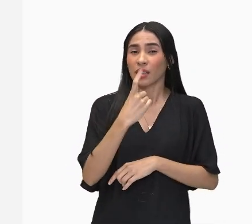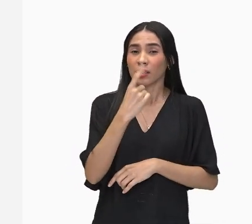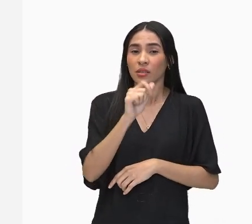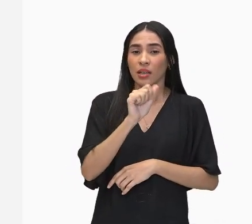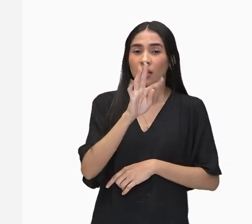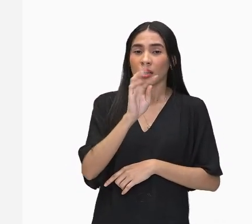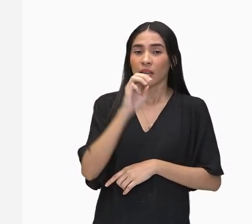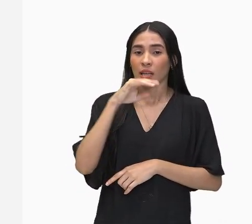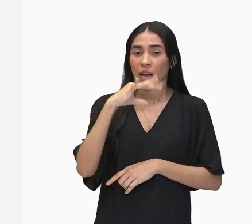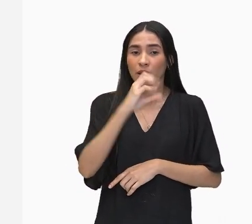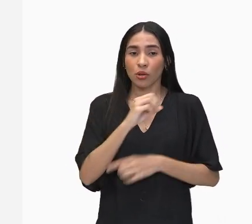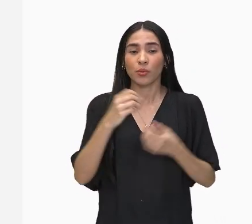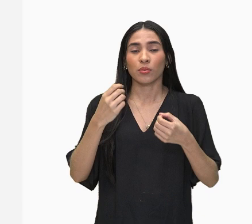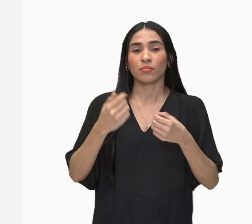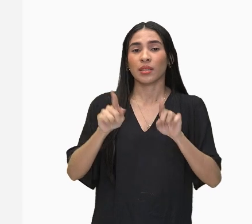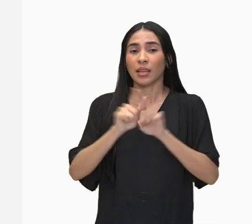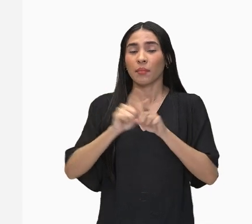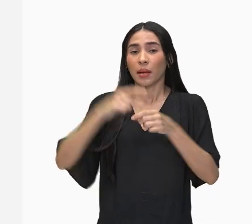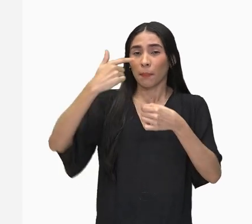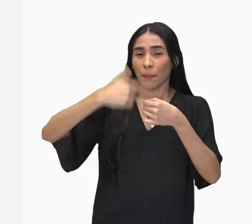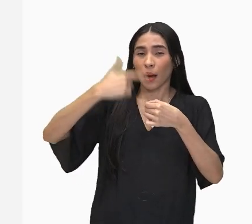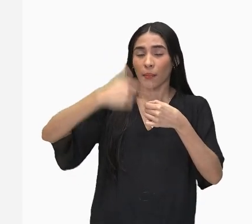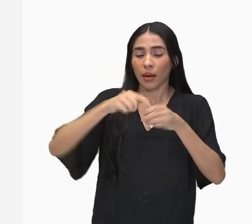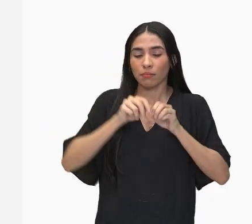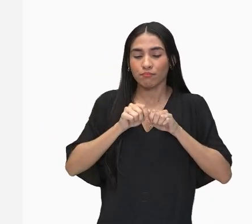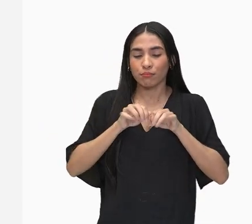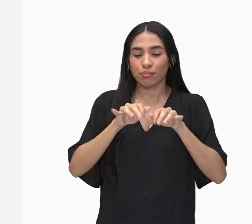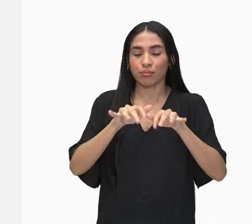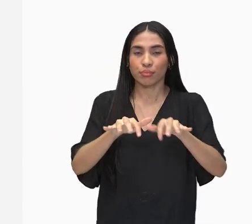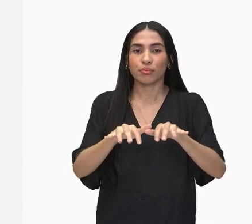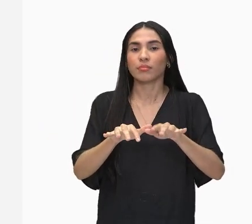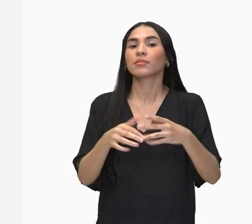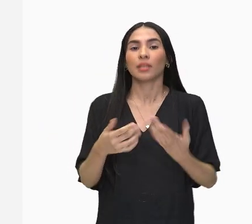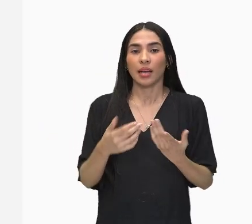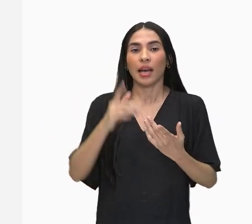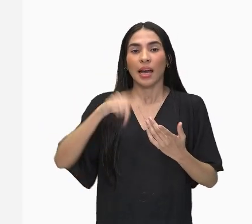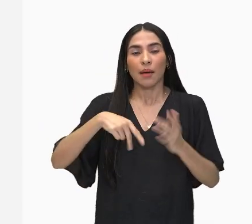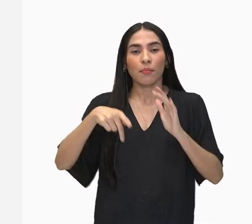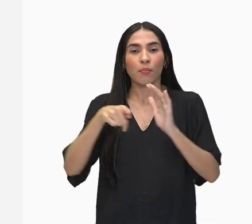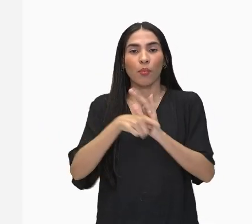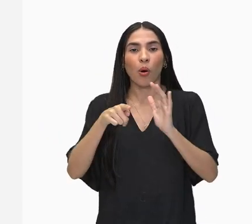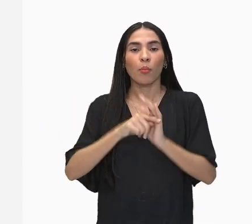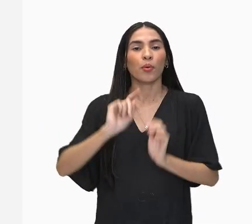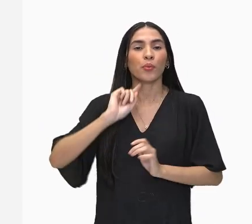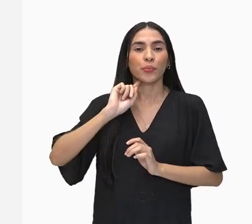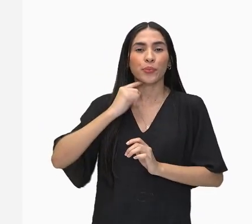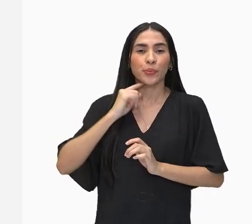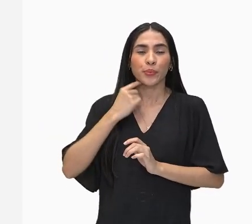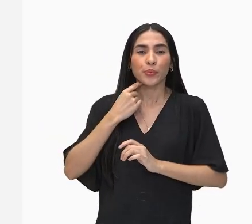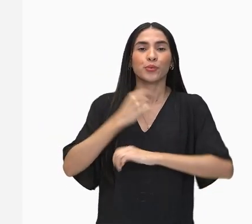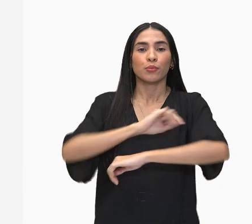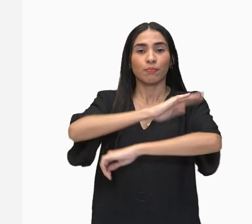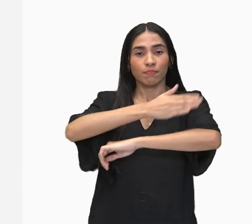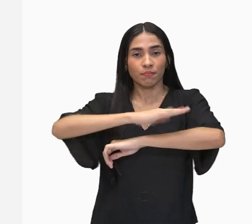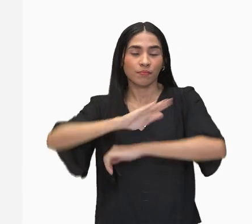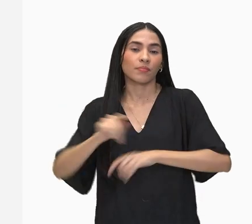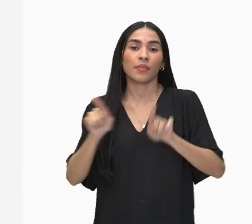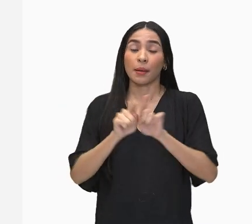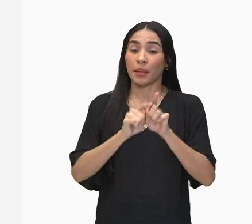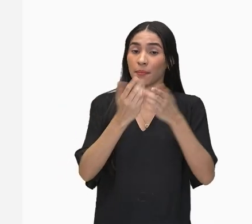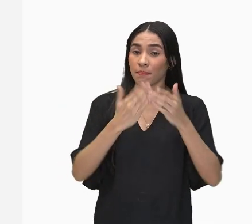de petróleo, né? Que aí estão relacionados à poluição dos oceanos e dos mares. E também nós